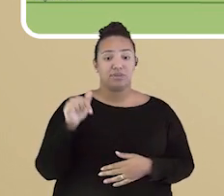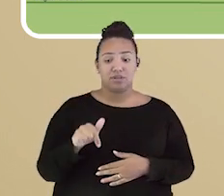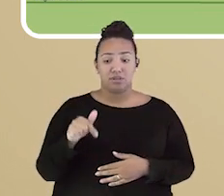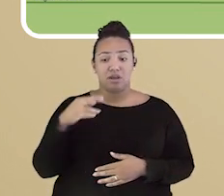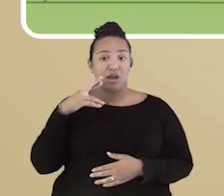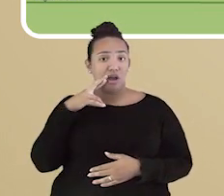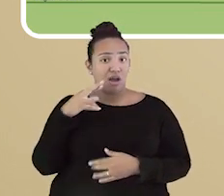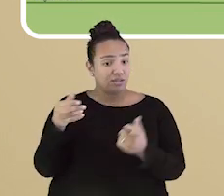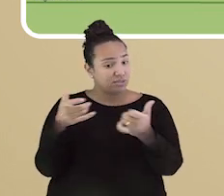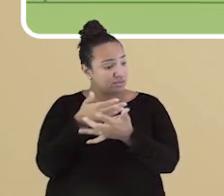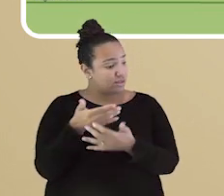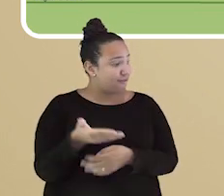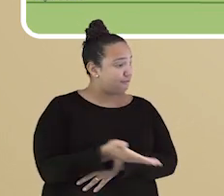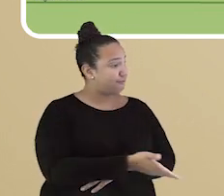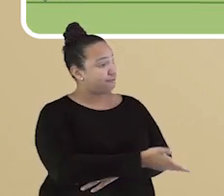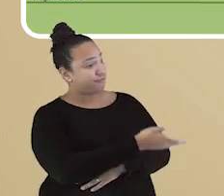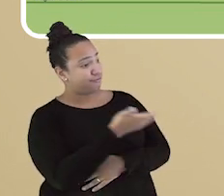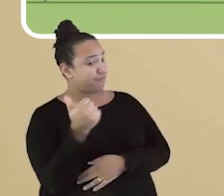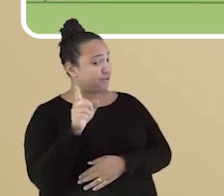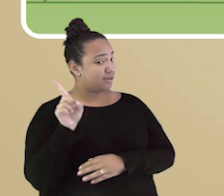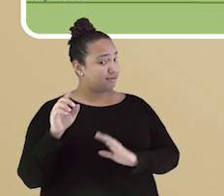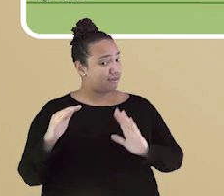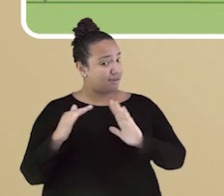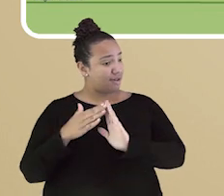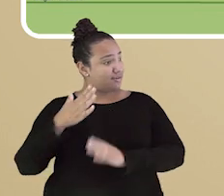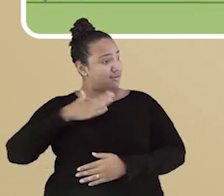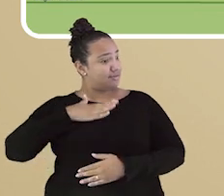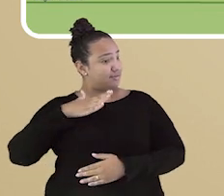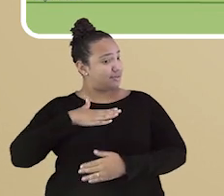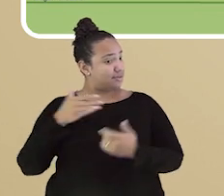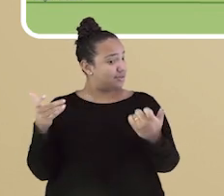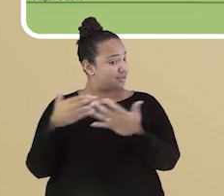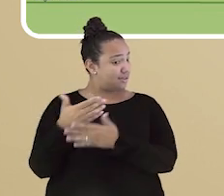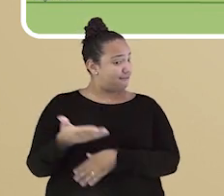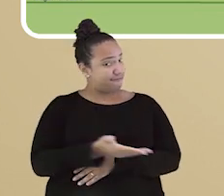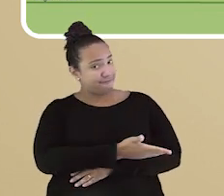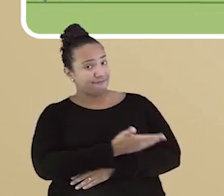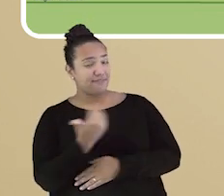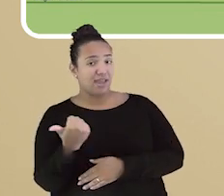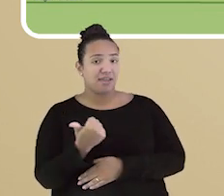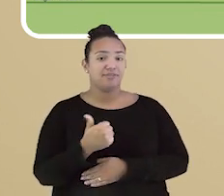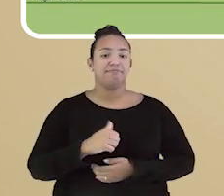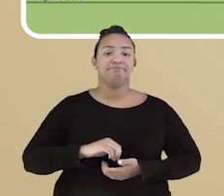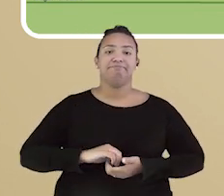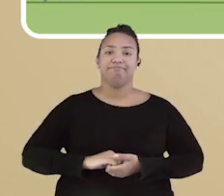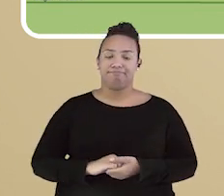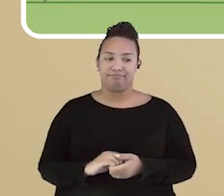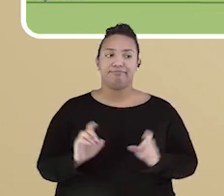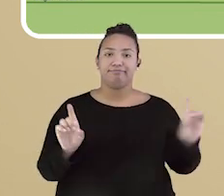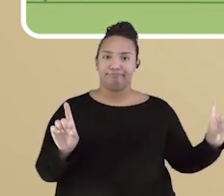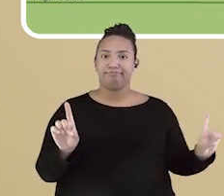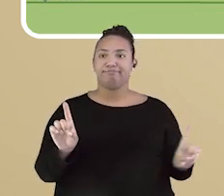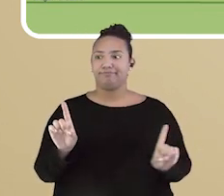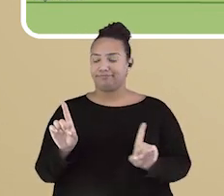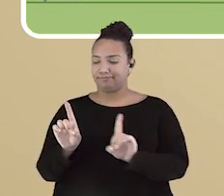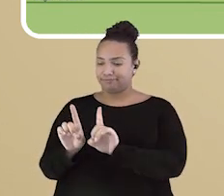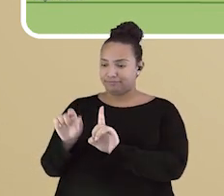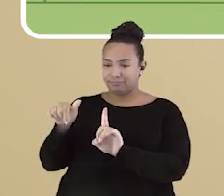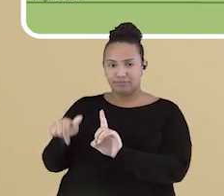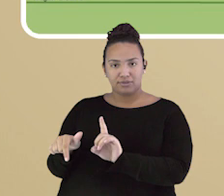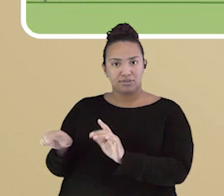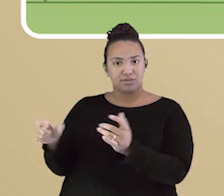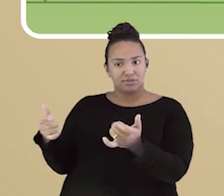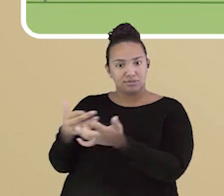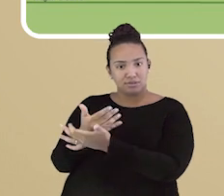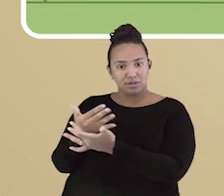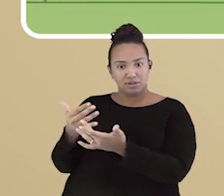acabou convencendo seu primo, do campo, a ir visitar a sua casa. Assim que chegaram lá, o